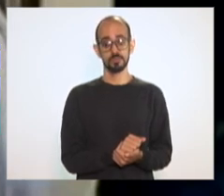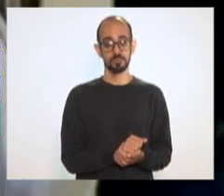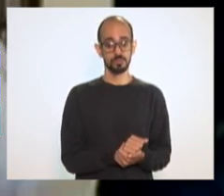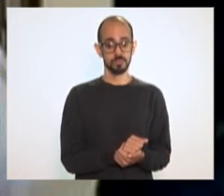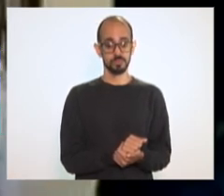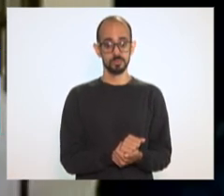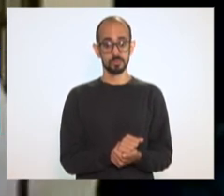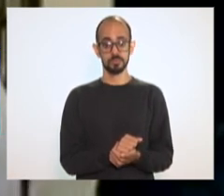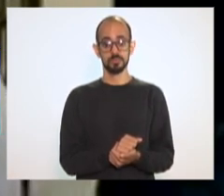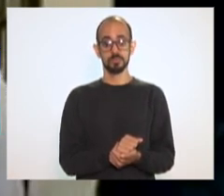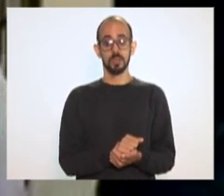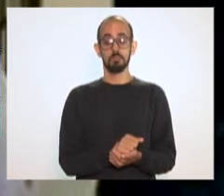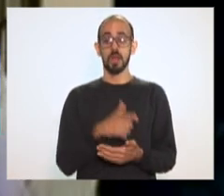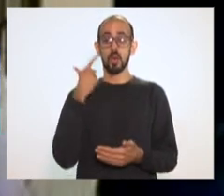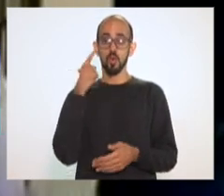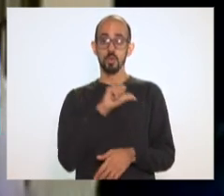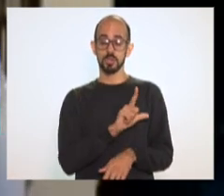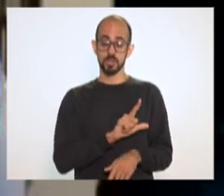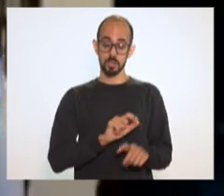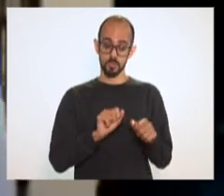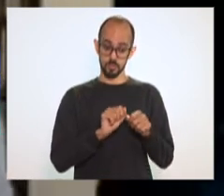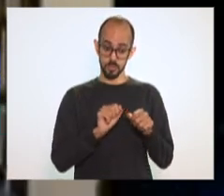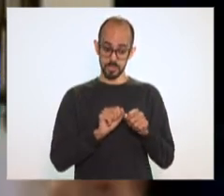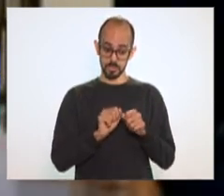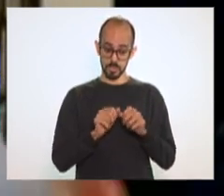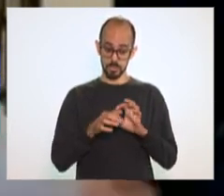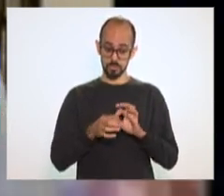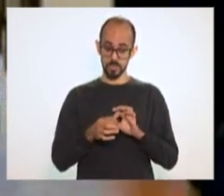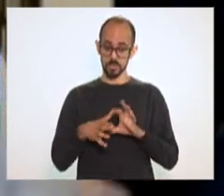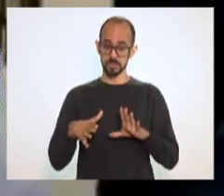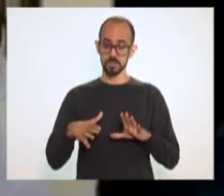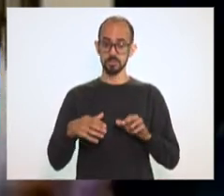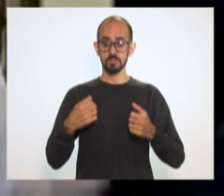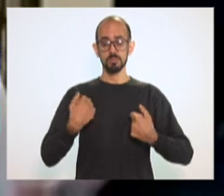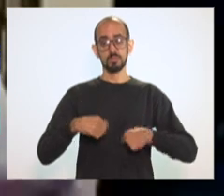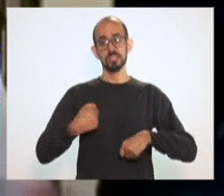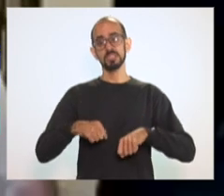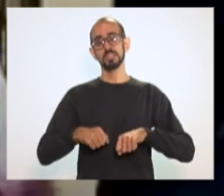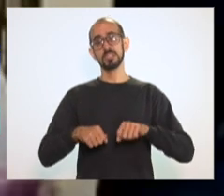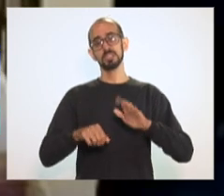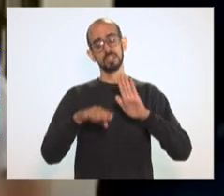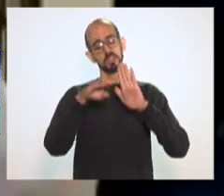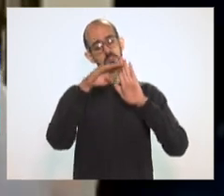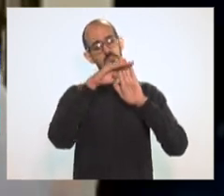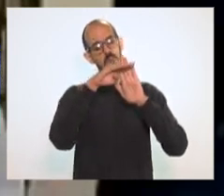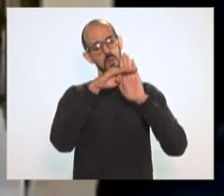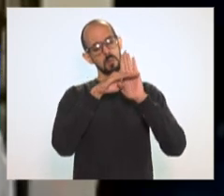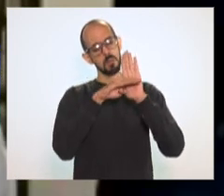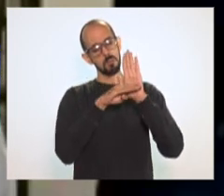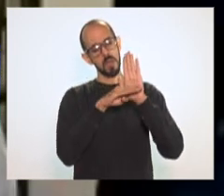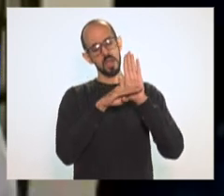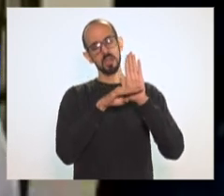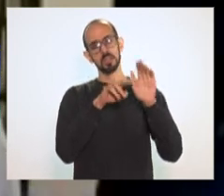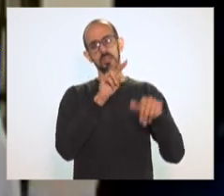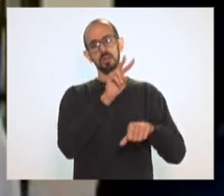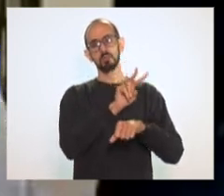existir a concessão tem que existir cláusulas que protejam